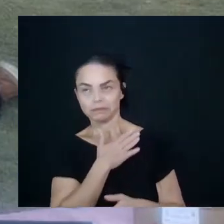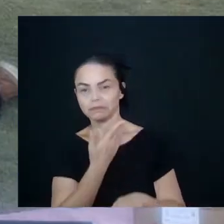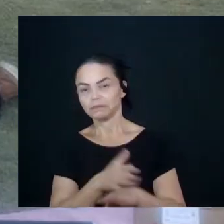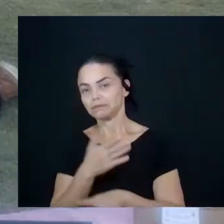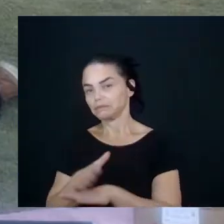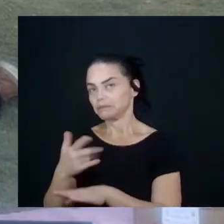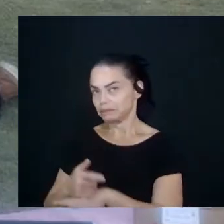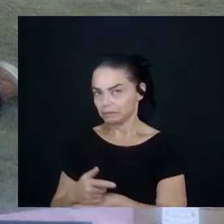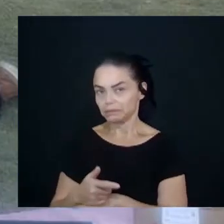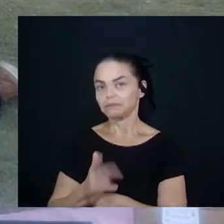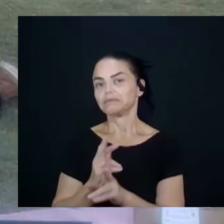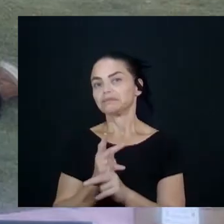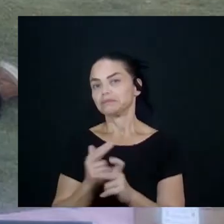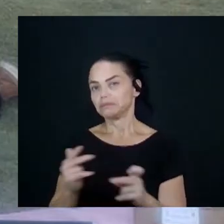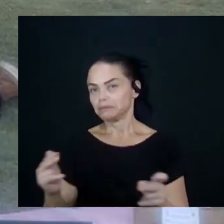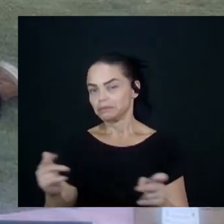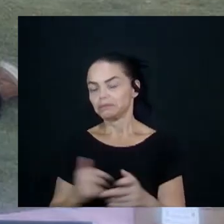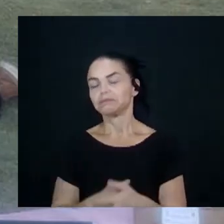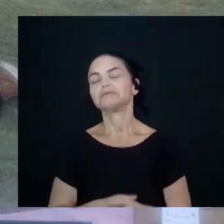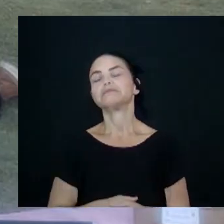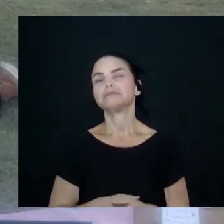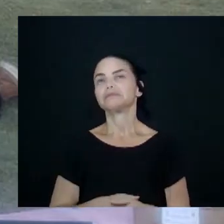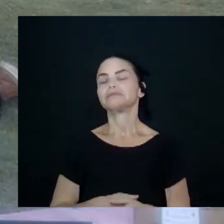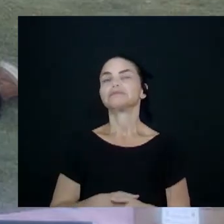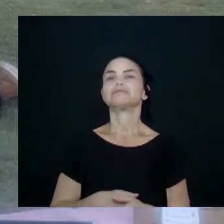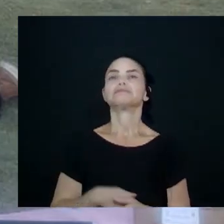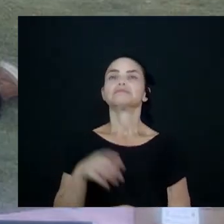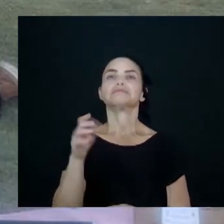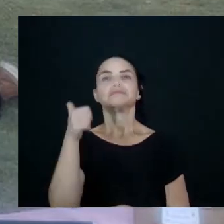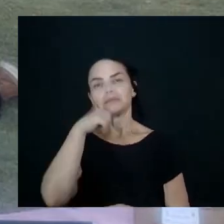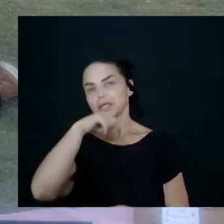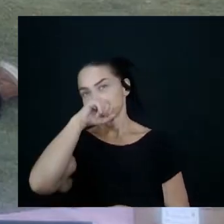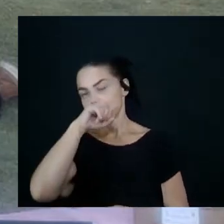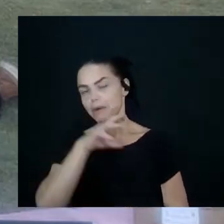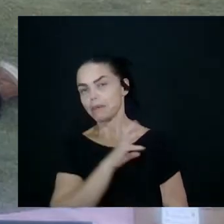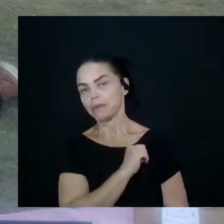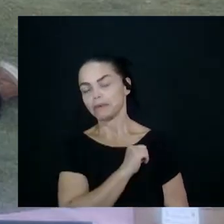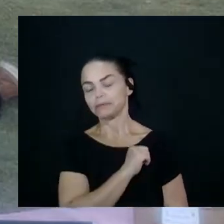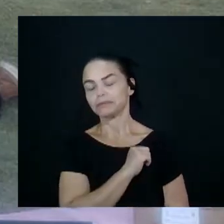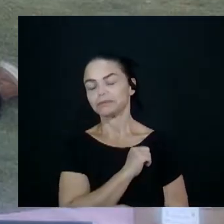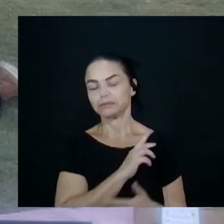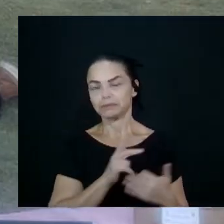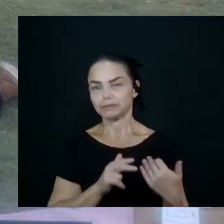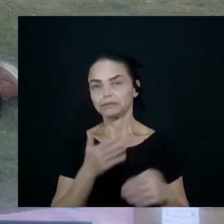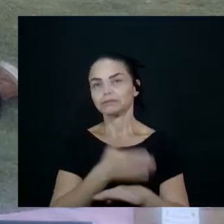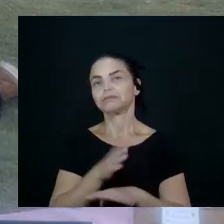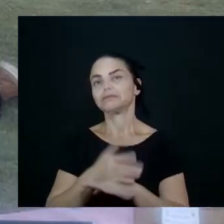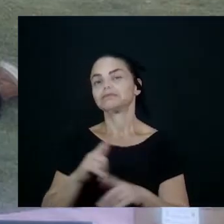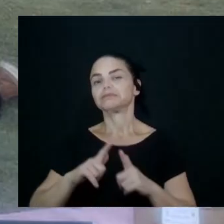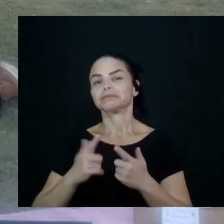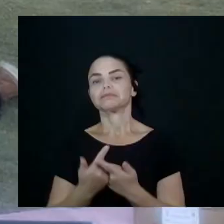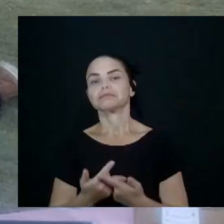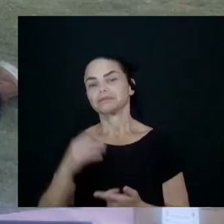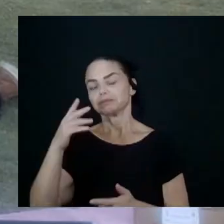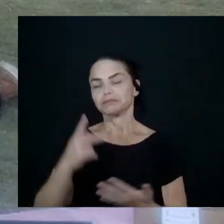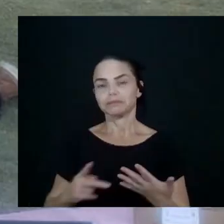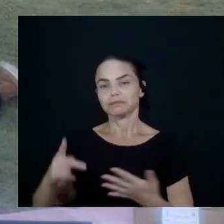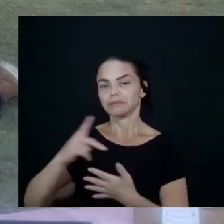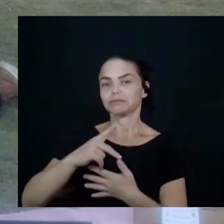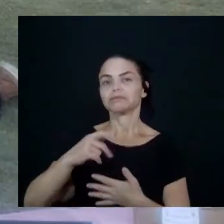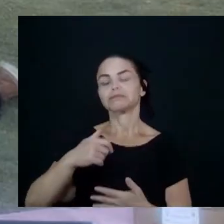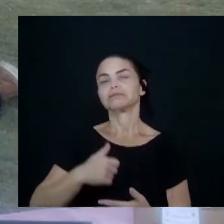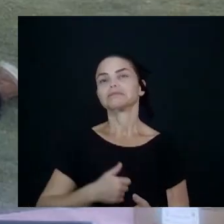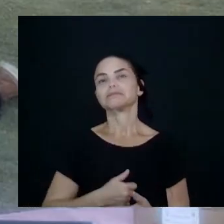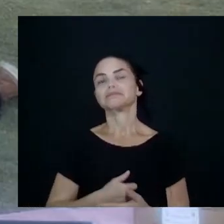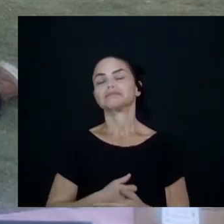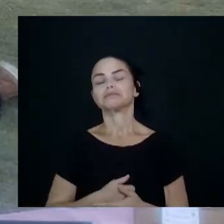eu participo de muita coisa, né, no Materno Amor. Eu faço parte de alguns outros grupos, mas a minha prioridade hoje é mais o Materno